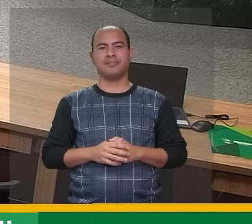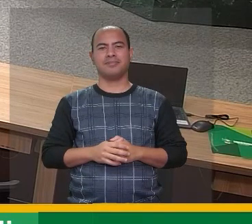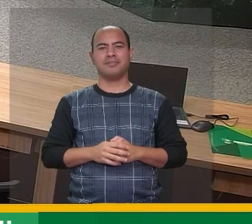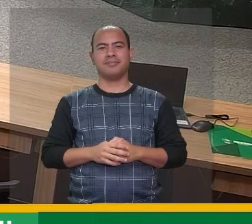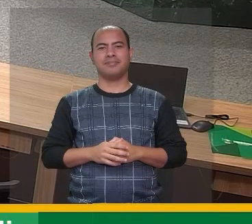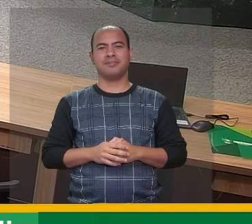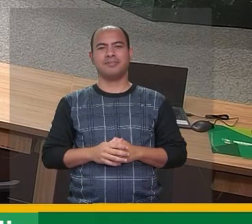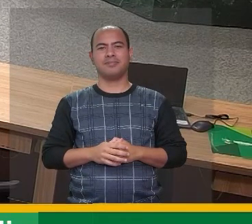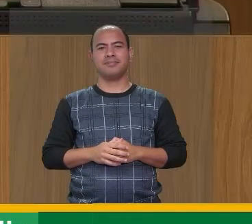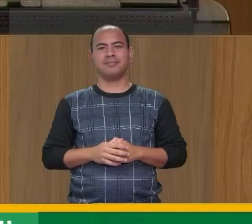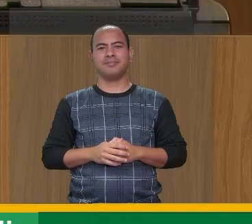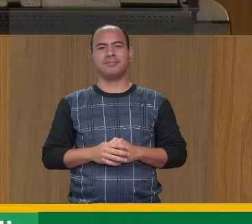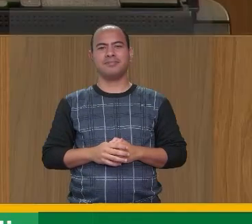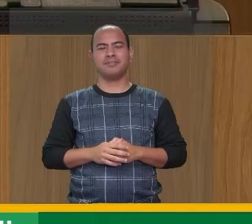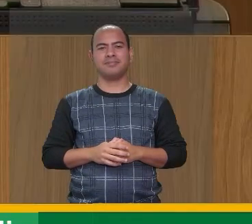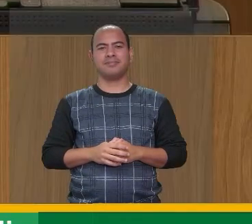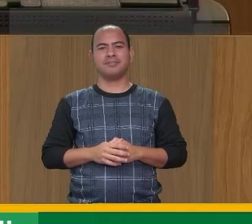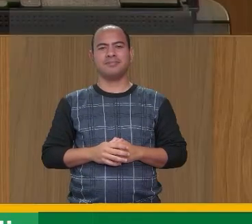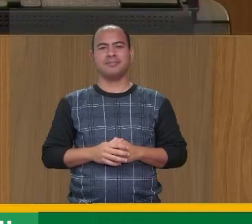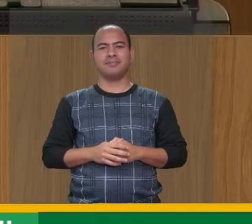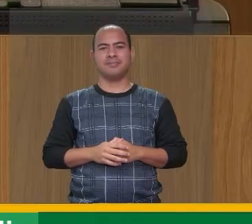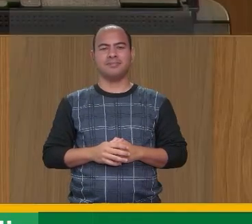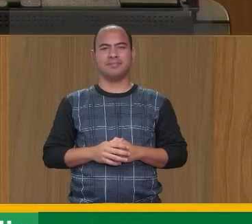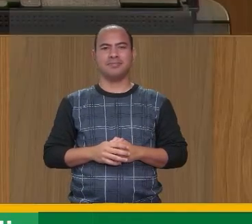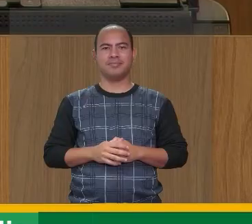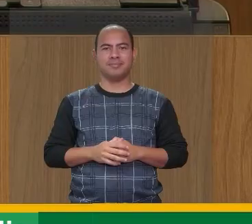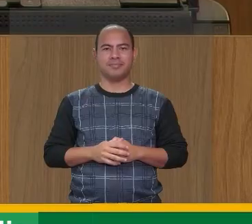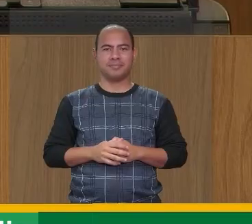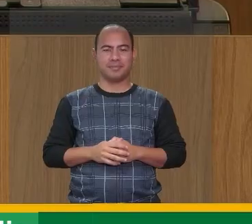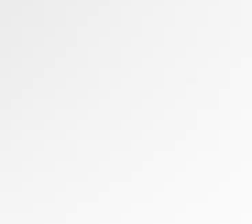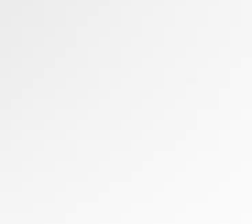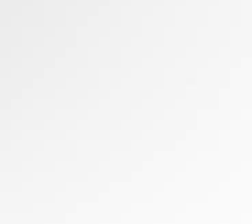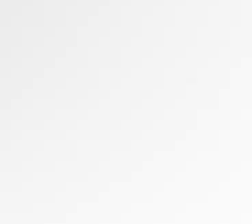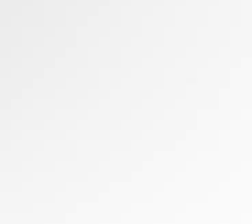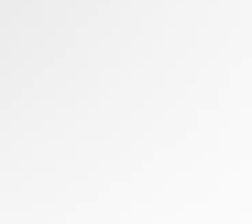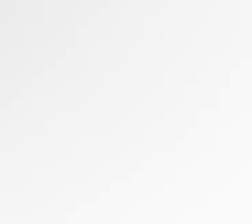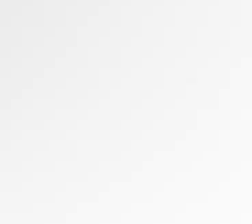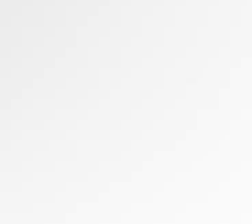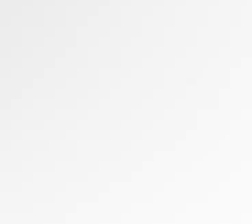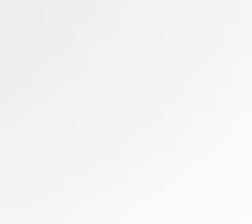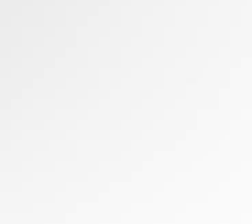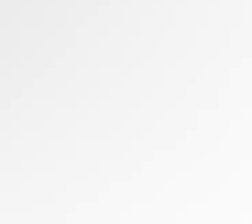metropolitana de Goiânia a matéria vai a segunda votação